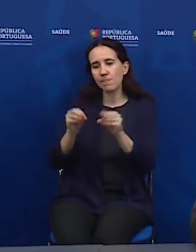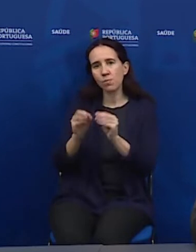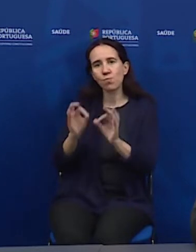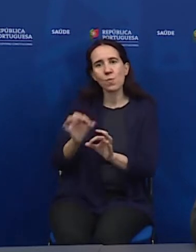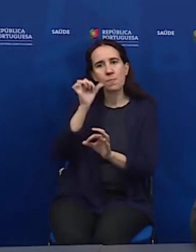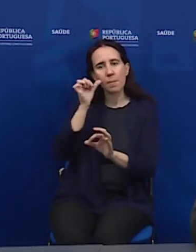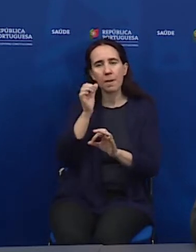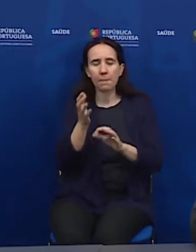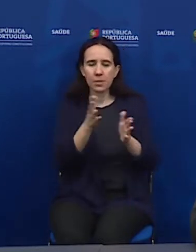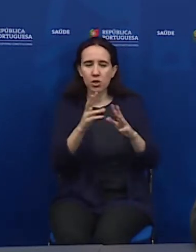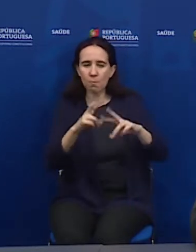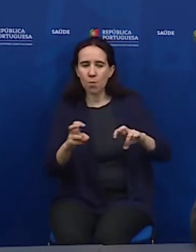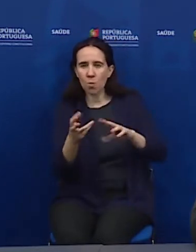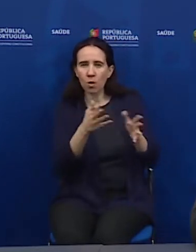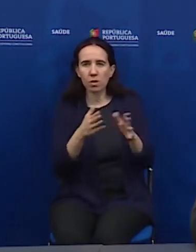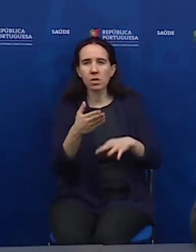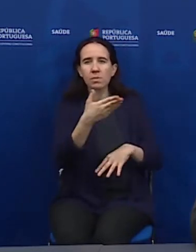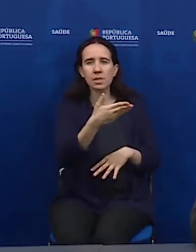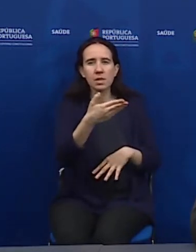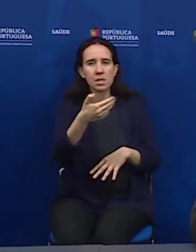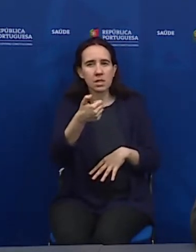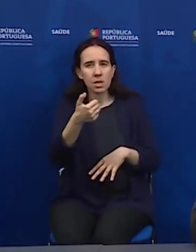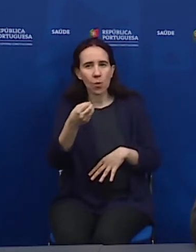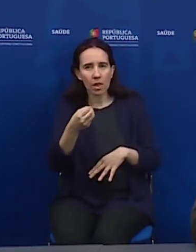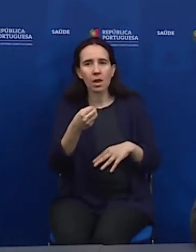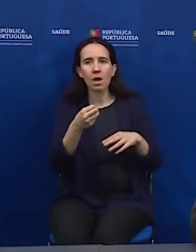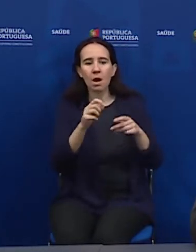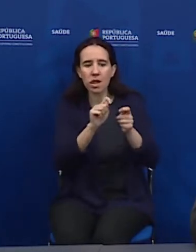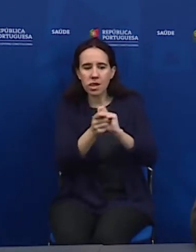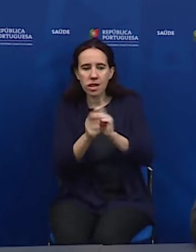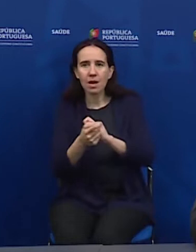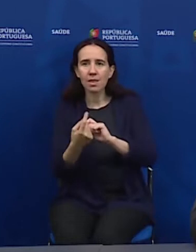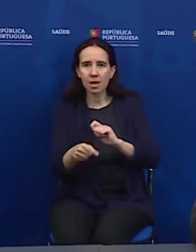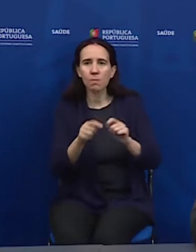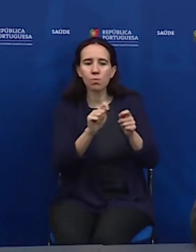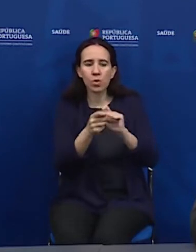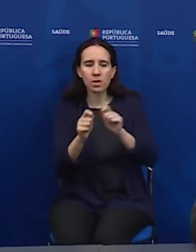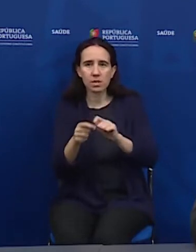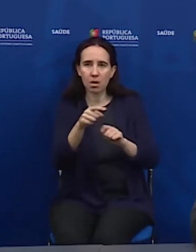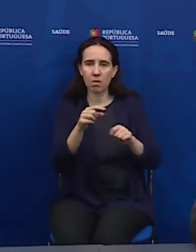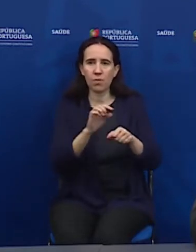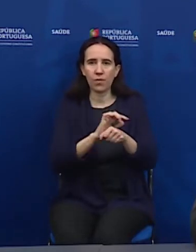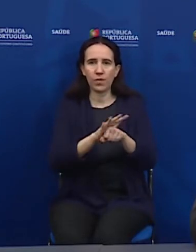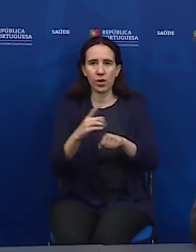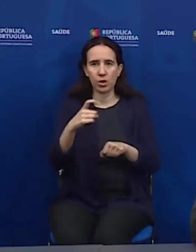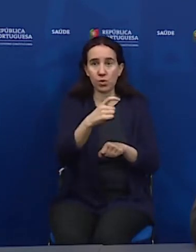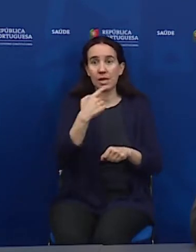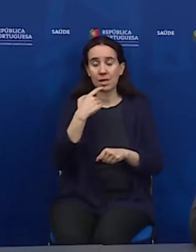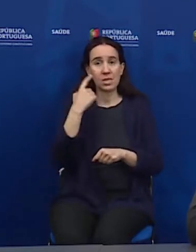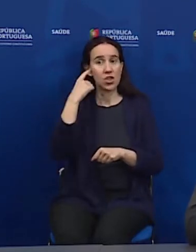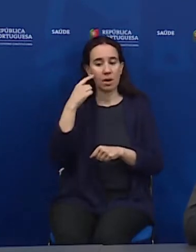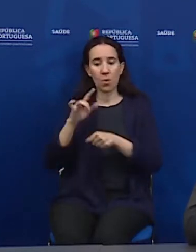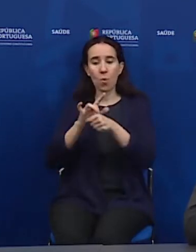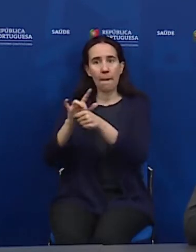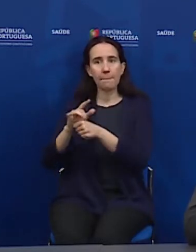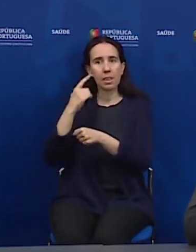encontrar qualquer coisa como 150 mutações deste coronavírus. Ou seja, desde que ele saiu do